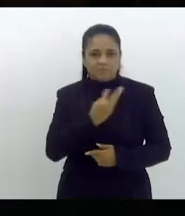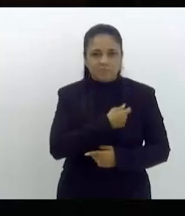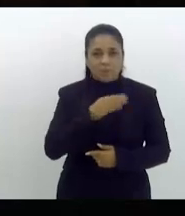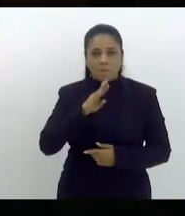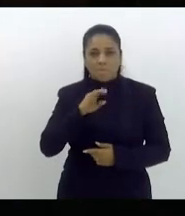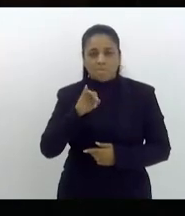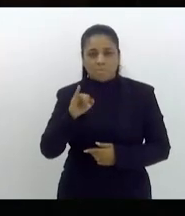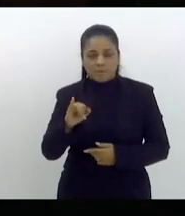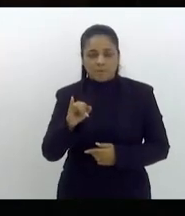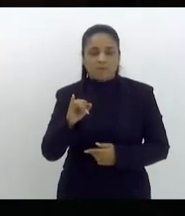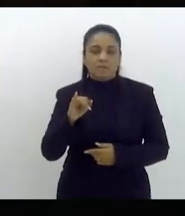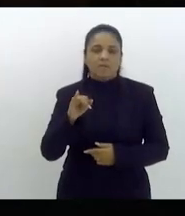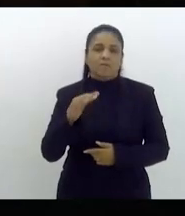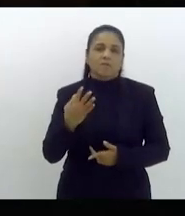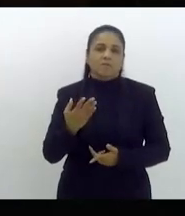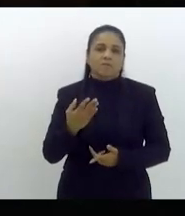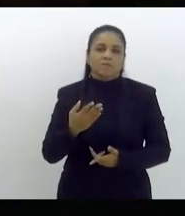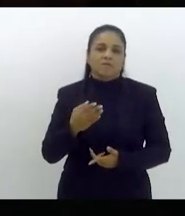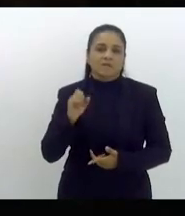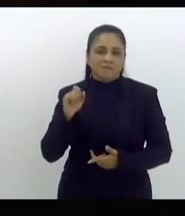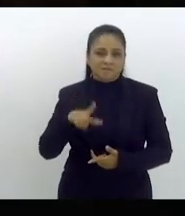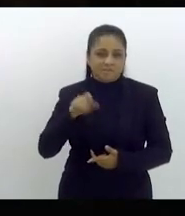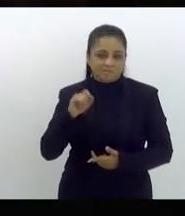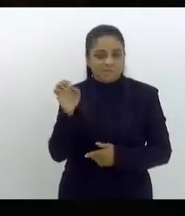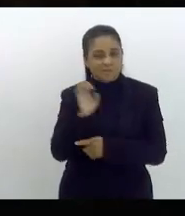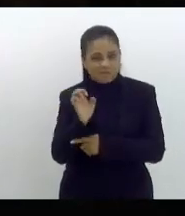transexuais travestis lgbtqia+